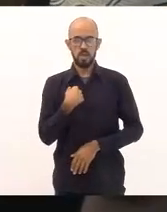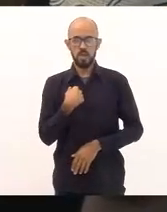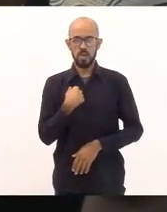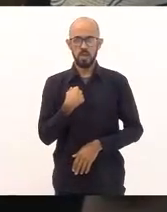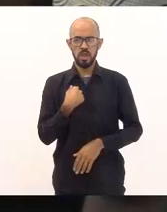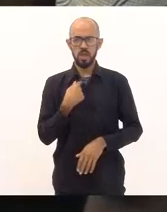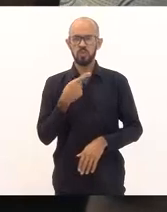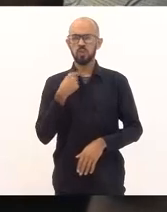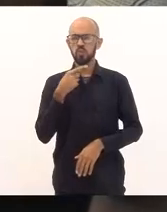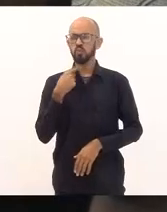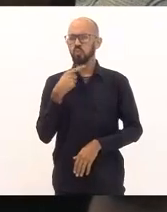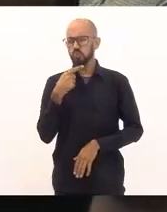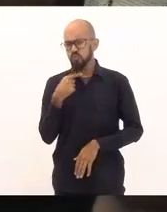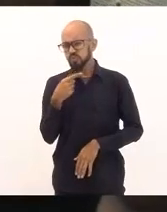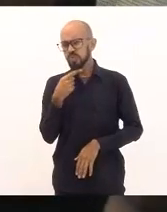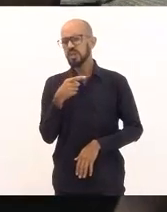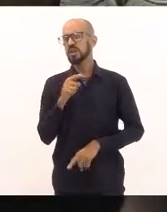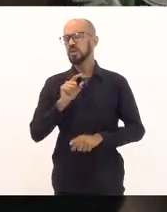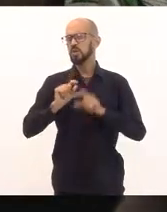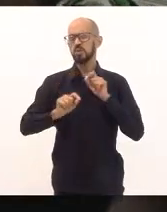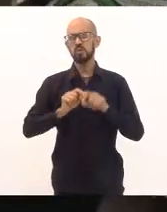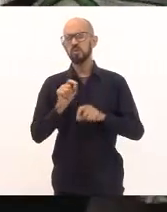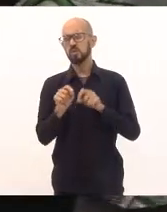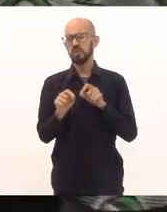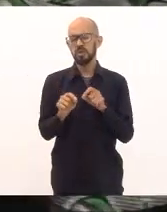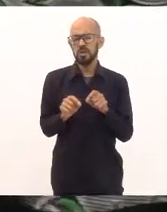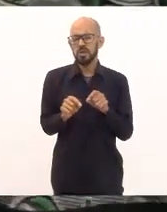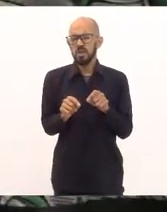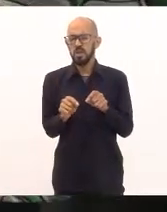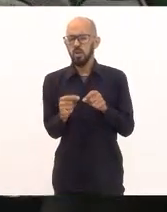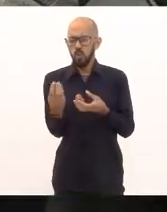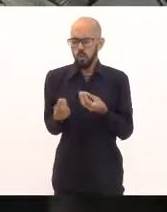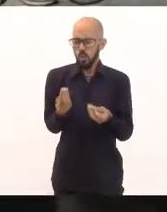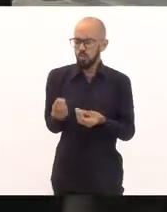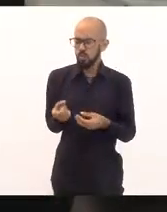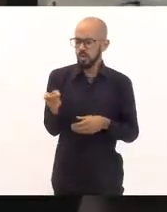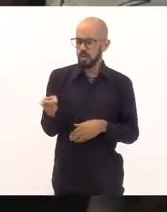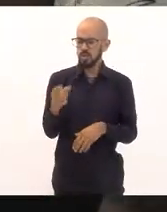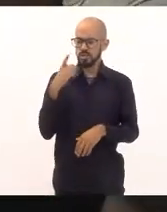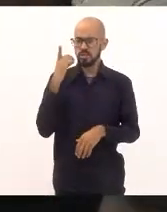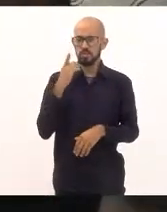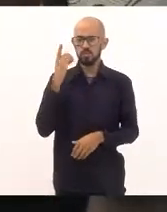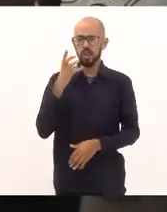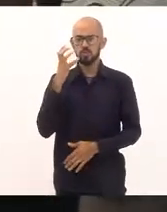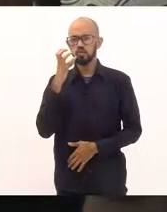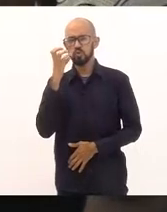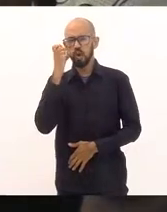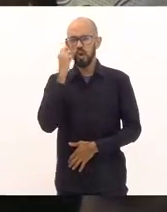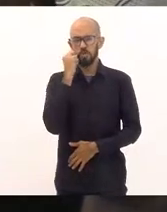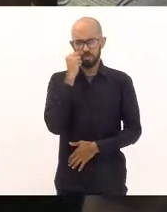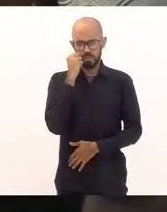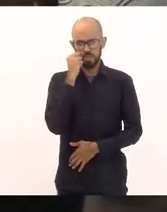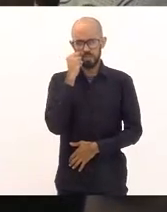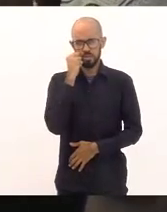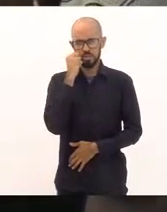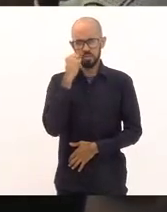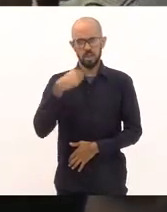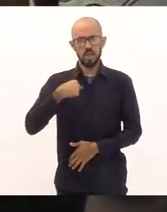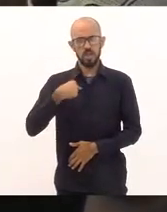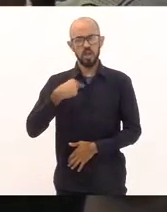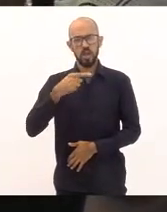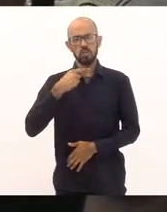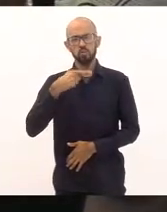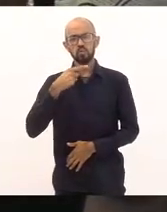me perguntando como é que essas pessoas dormem. Eu fico me perguntando se